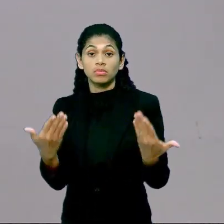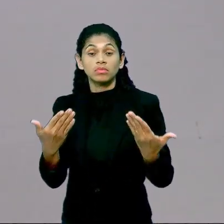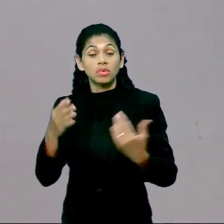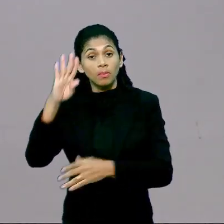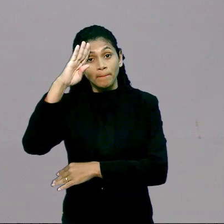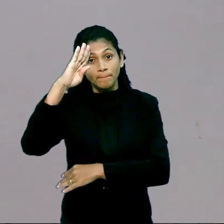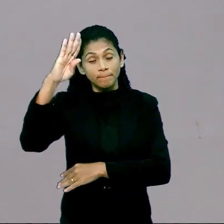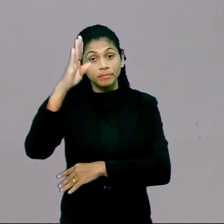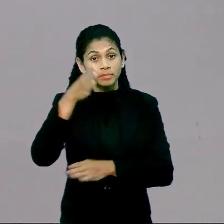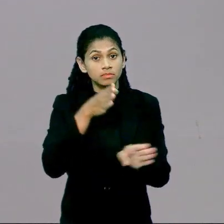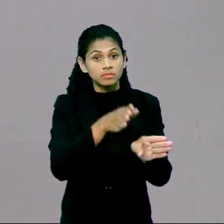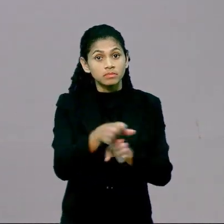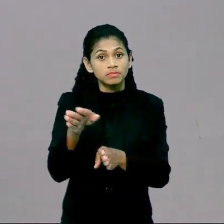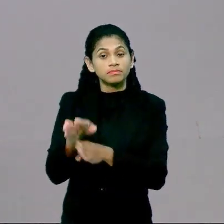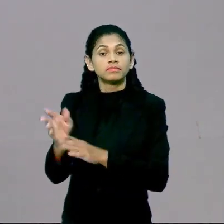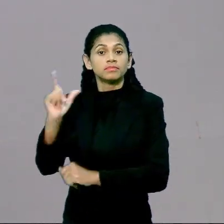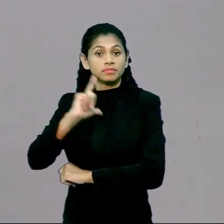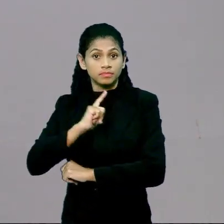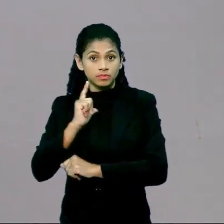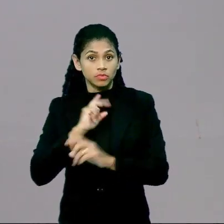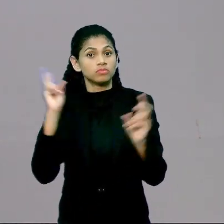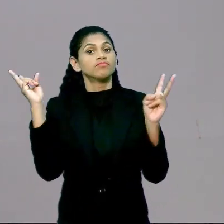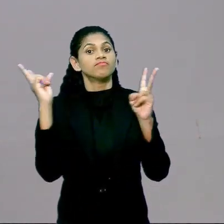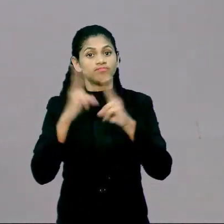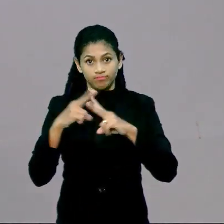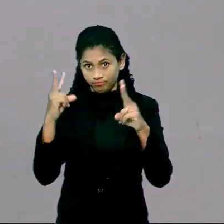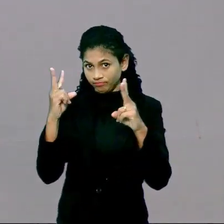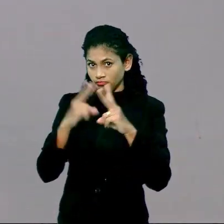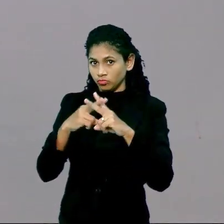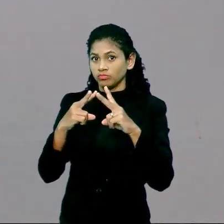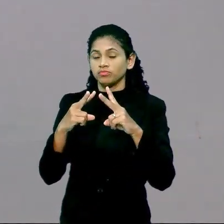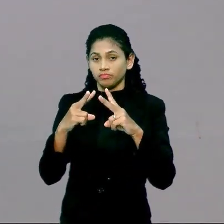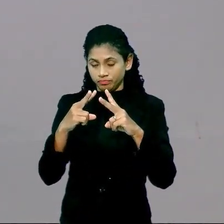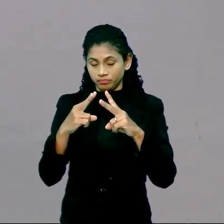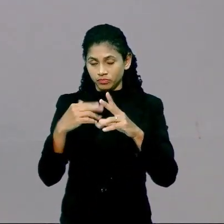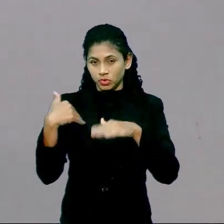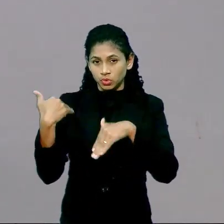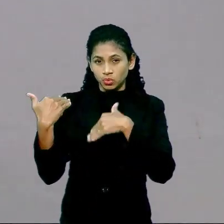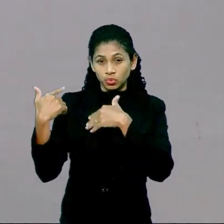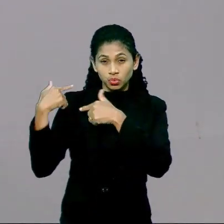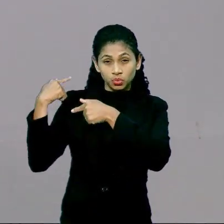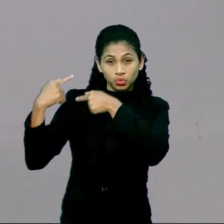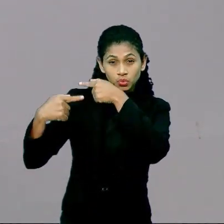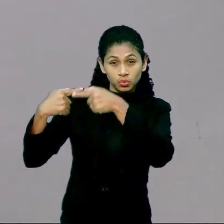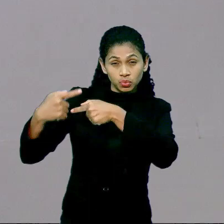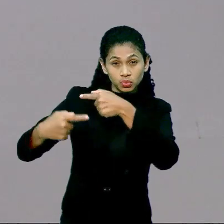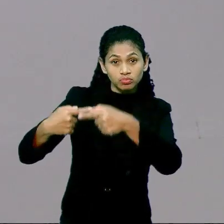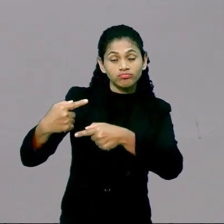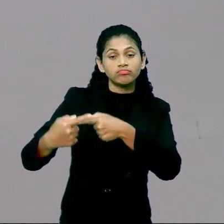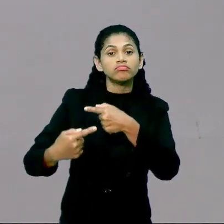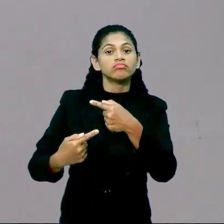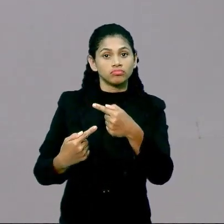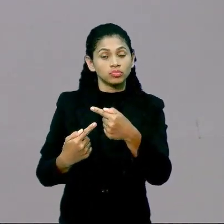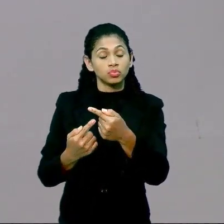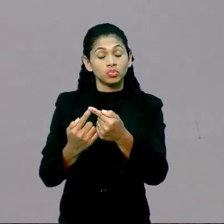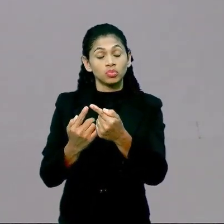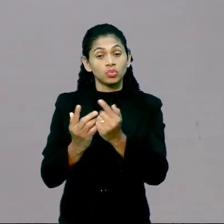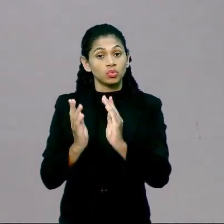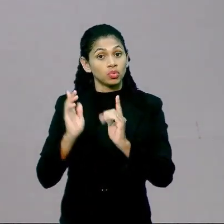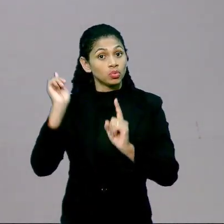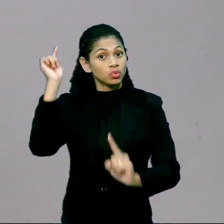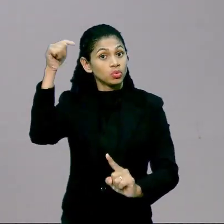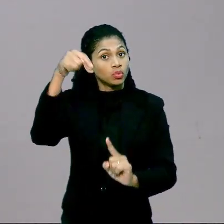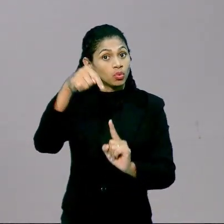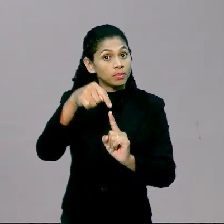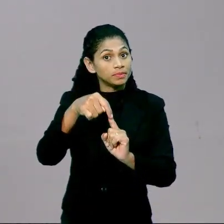Entender que temos combate, temos o confronto ao longo da história da humanidade voltado para a guerra, e